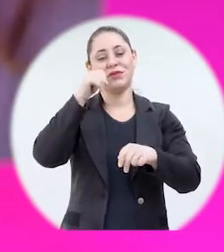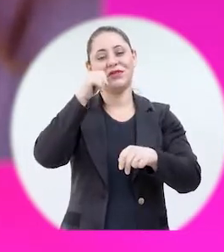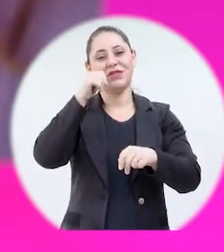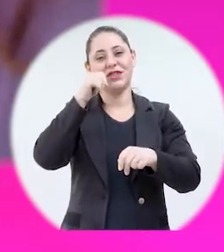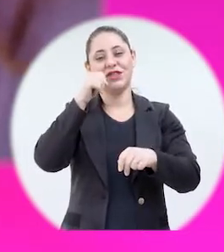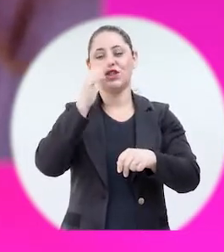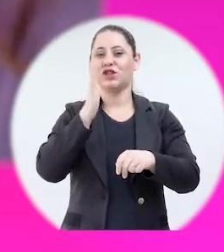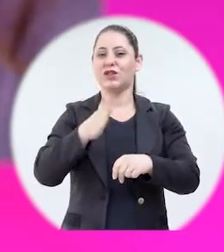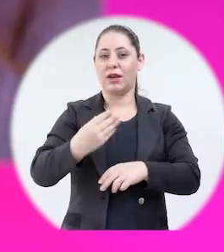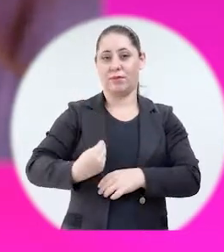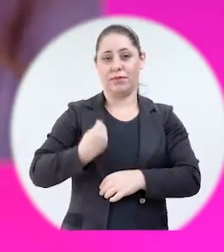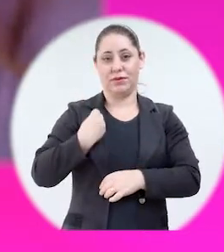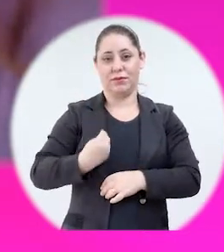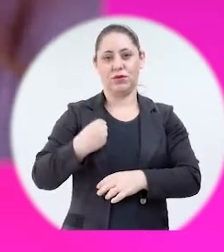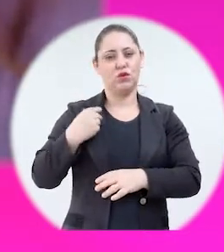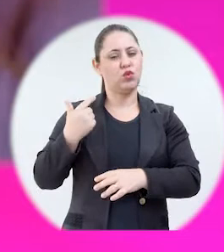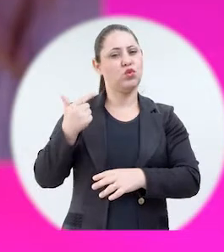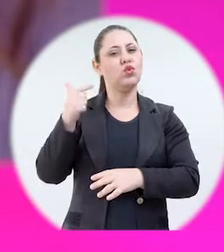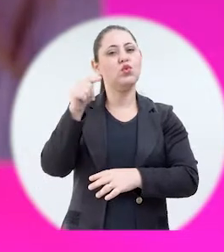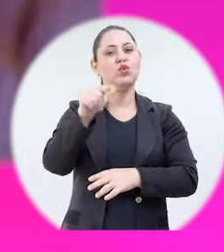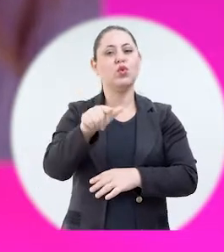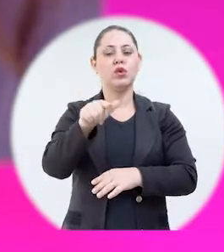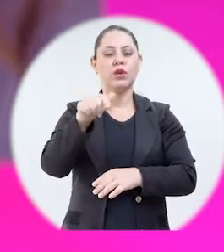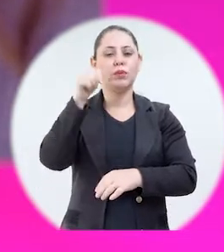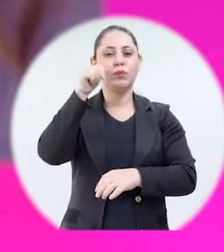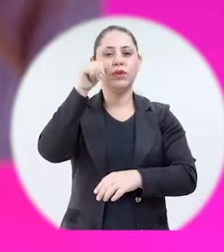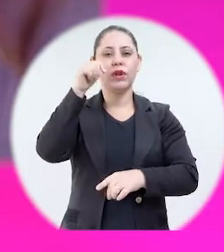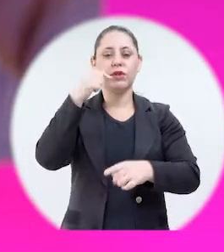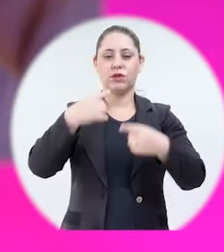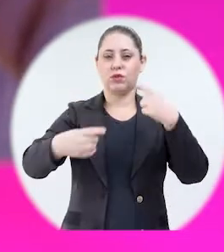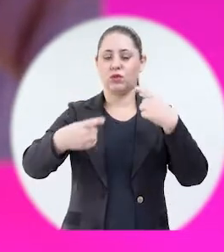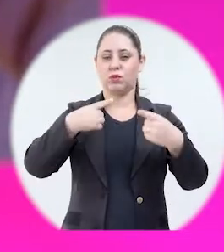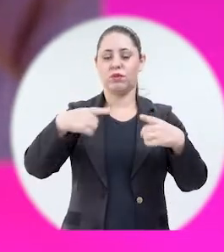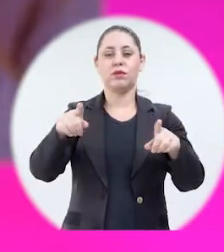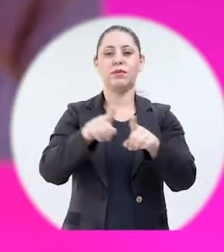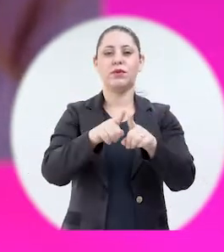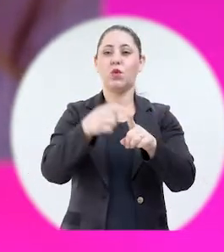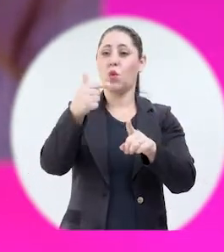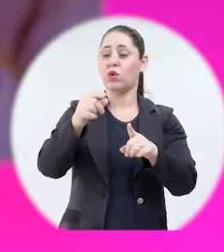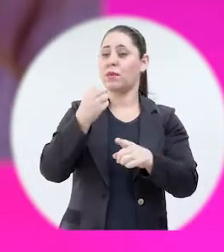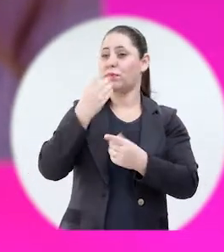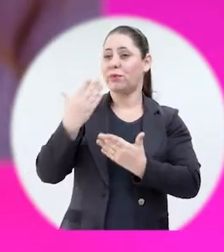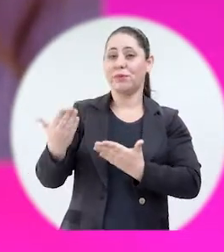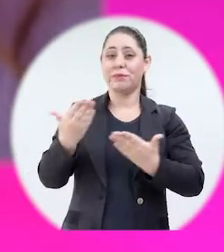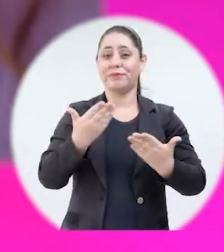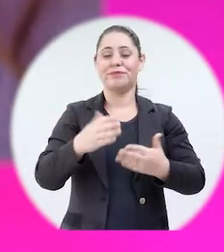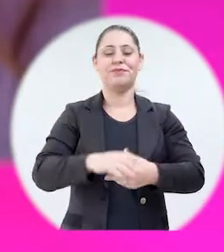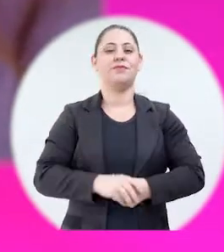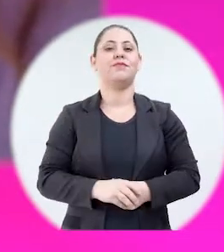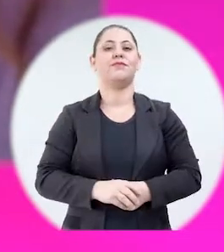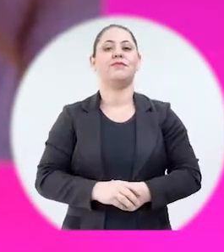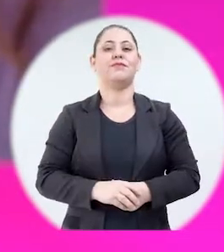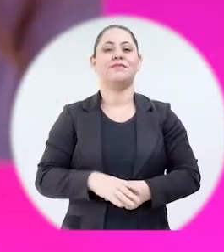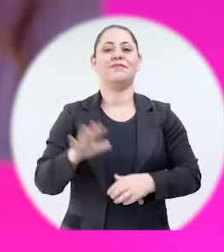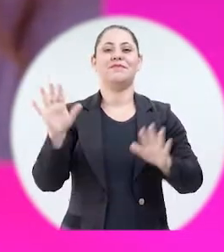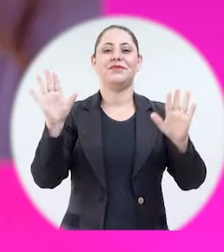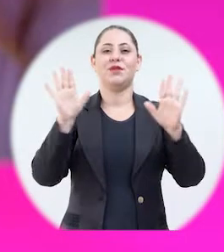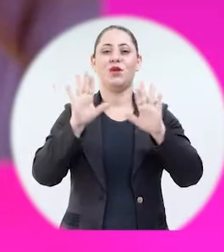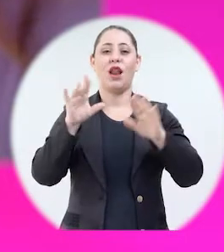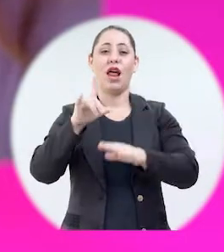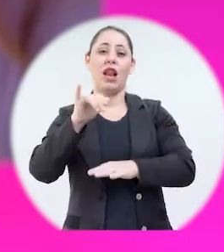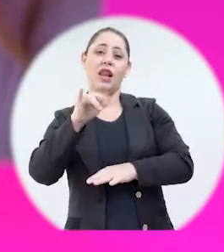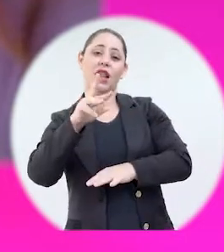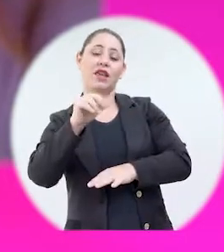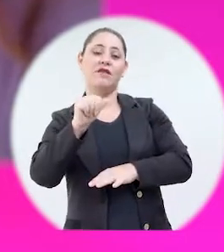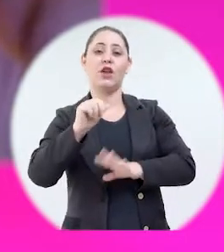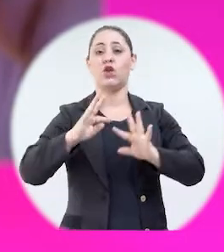estreante aqui com a gente, já esteve em outras edições do Mulheres em Debate. Mais uma vez, doutora Thaís, muito obrigada. Olá,